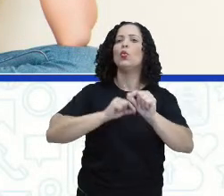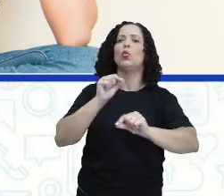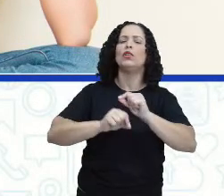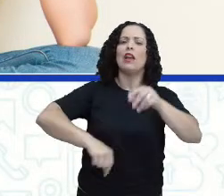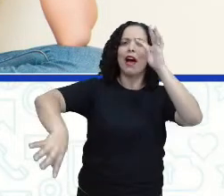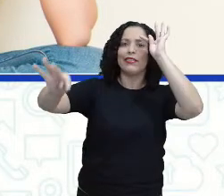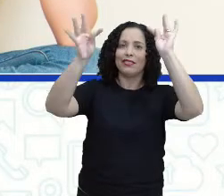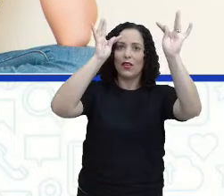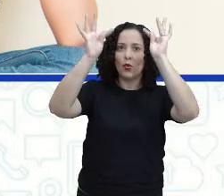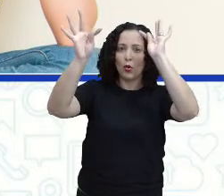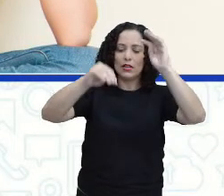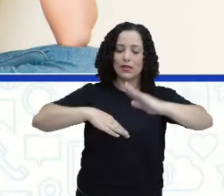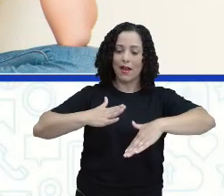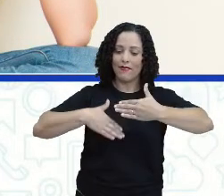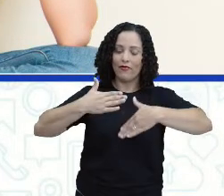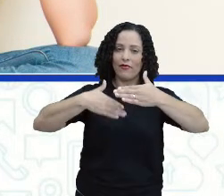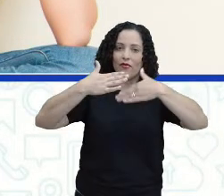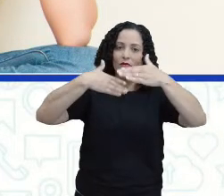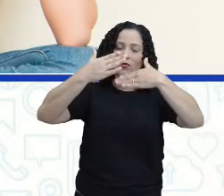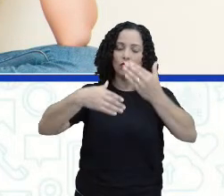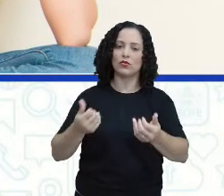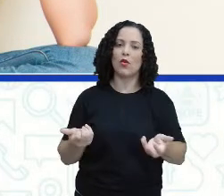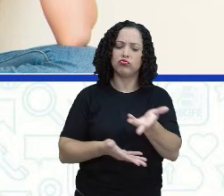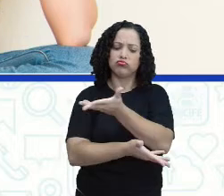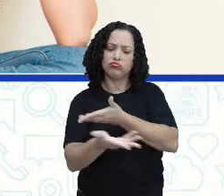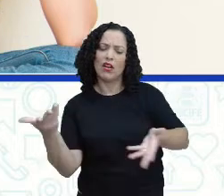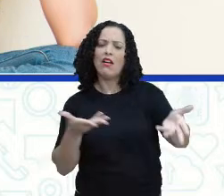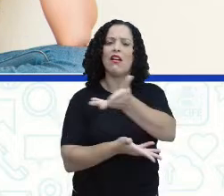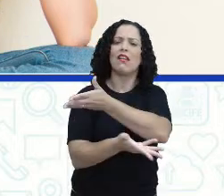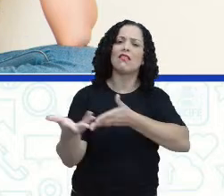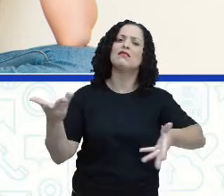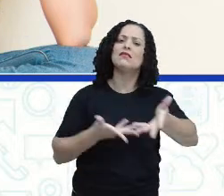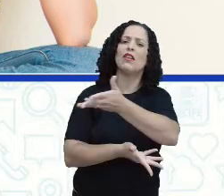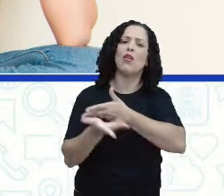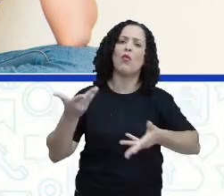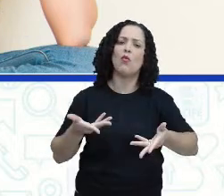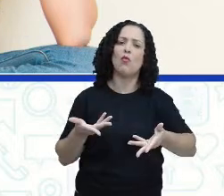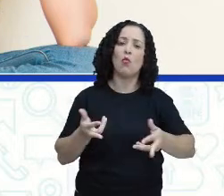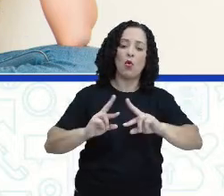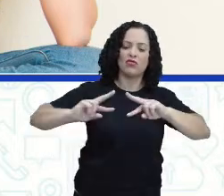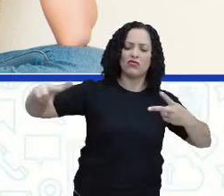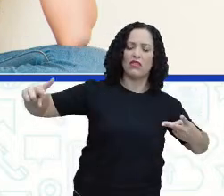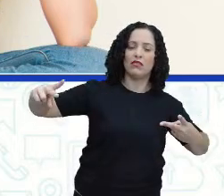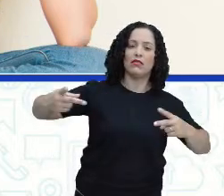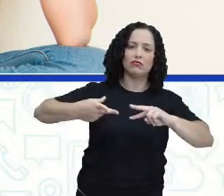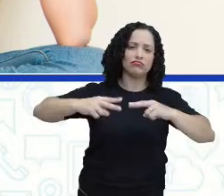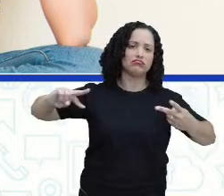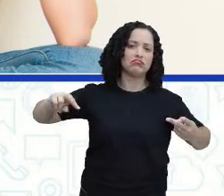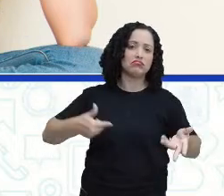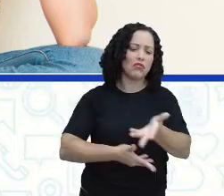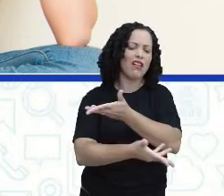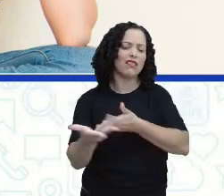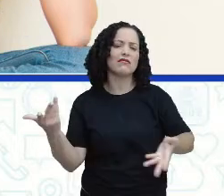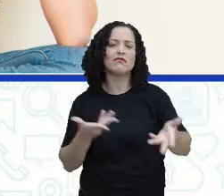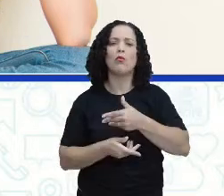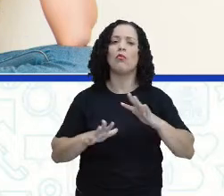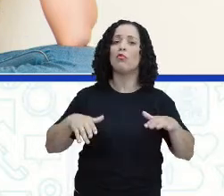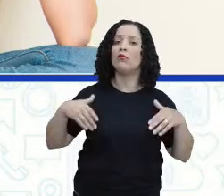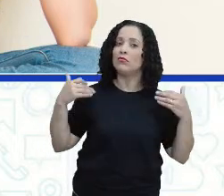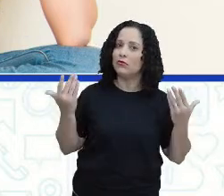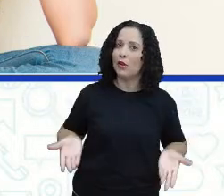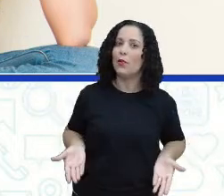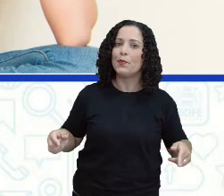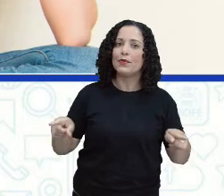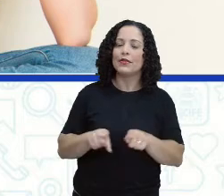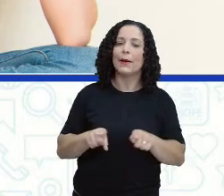evolução e a genética, né? Qual é essa relação aí da evolução com a genética? O